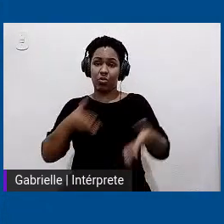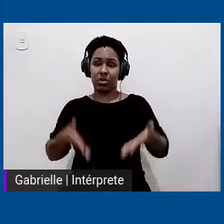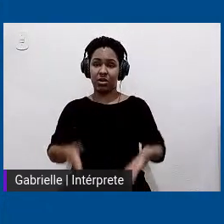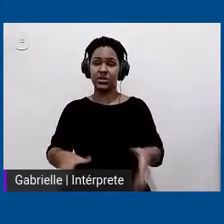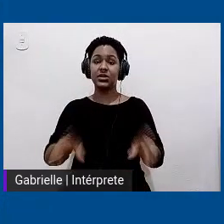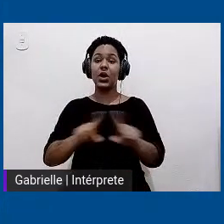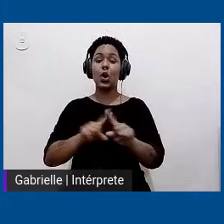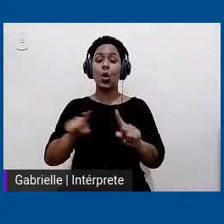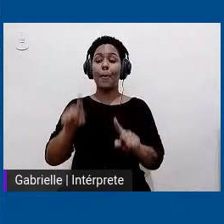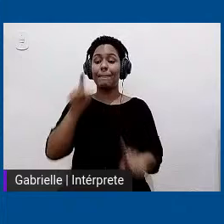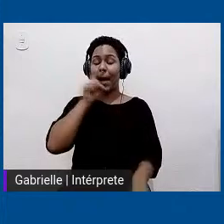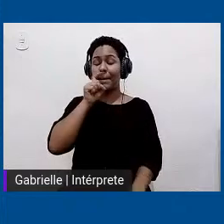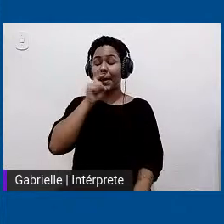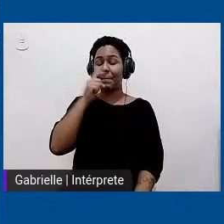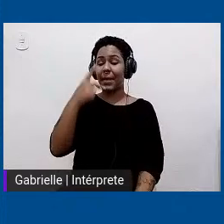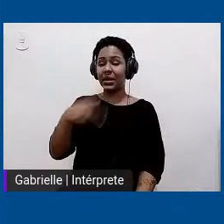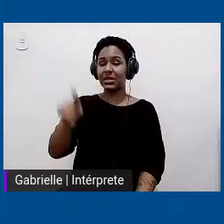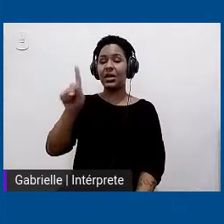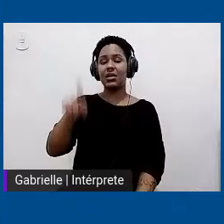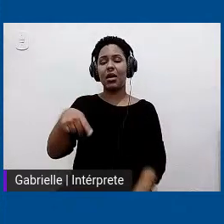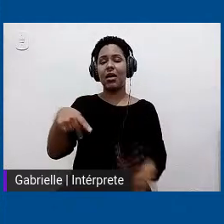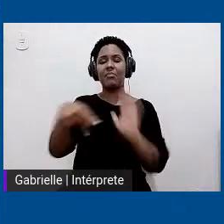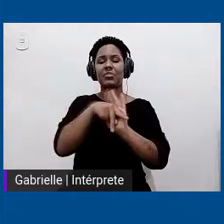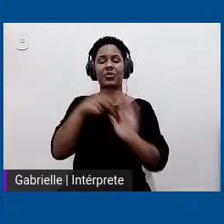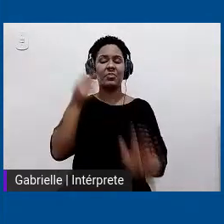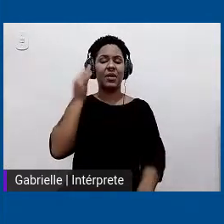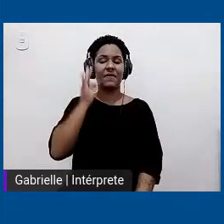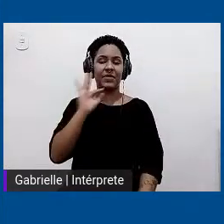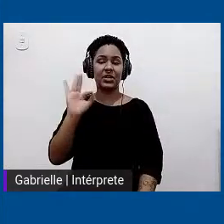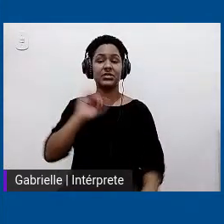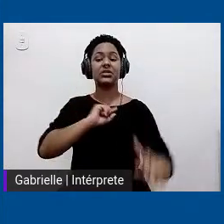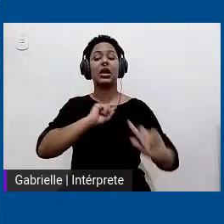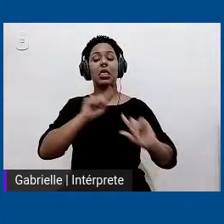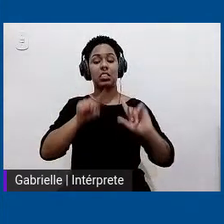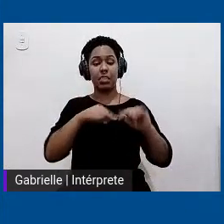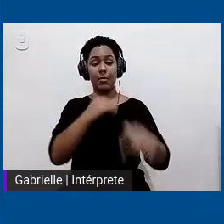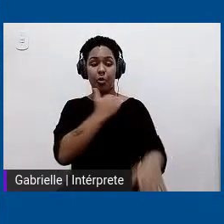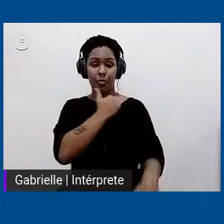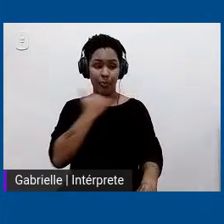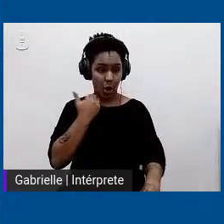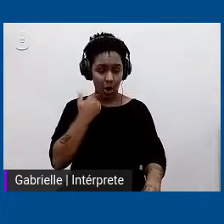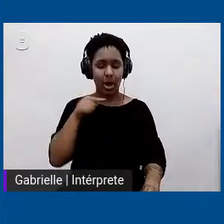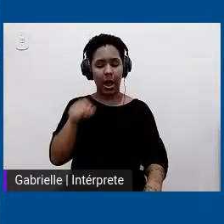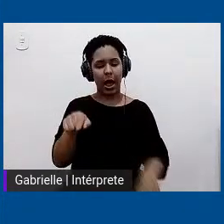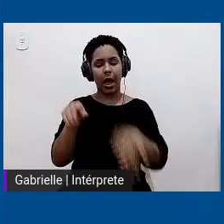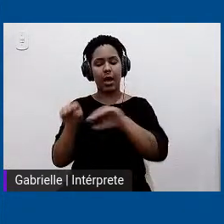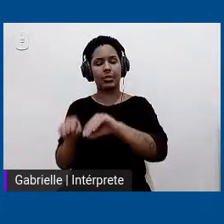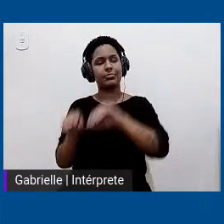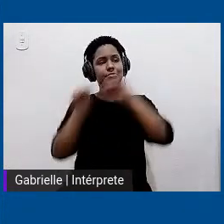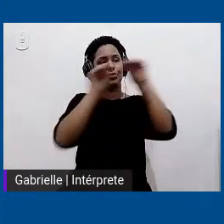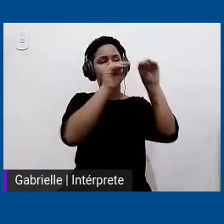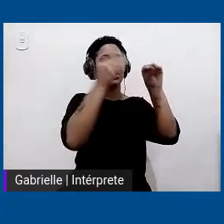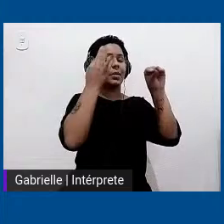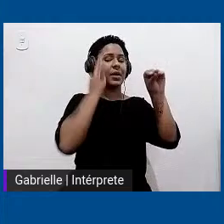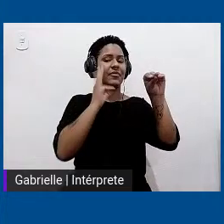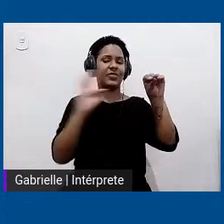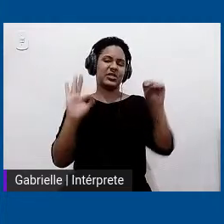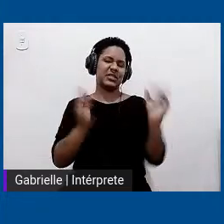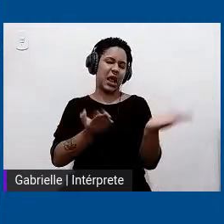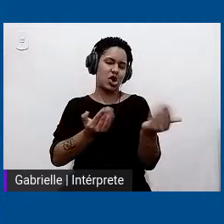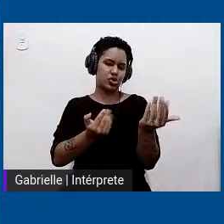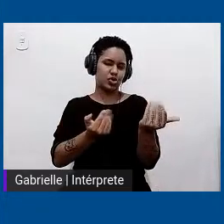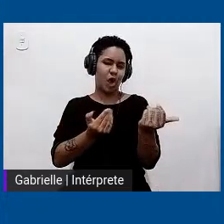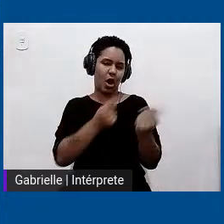que depois faleceram e ele vai estudar na França, né? Na juventude,